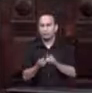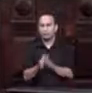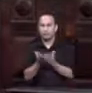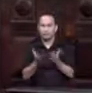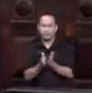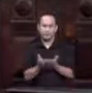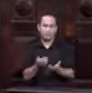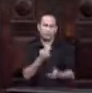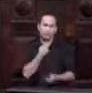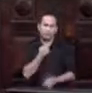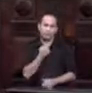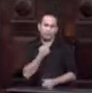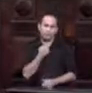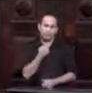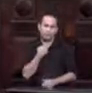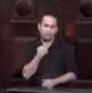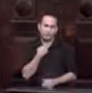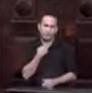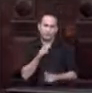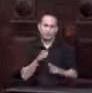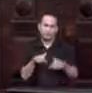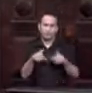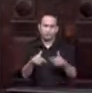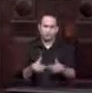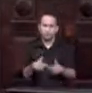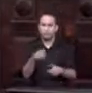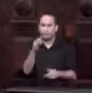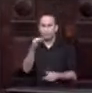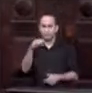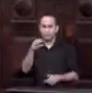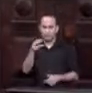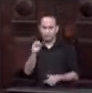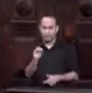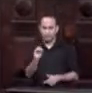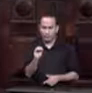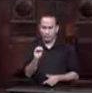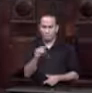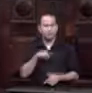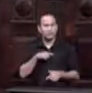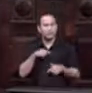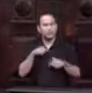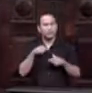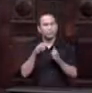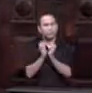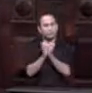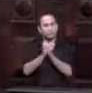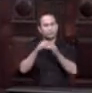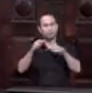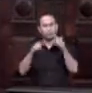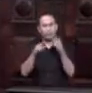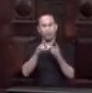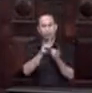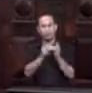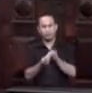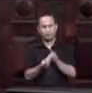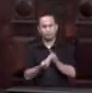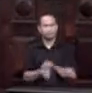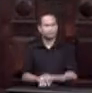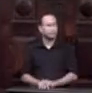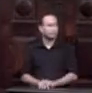não poderiam ser objeto de nenhum teto do gasto. O encaminhamento do Partido dos Trabalhadores é contra.